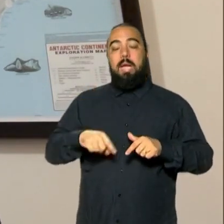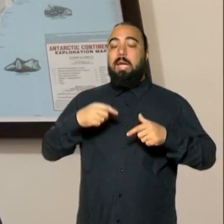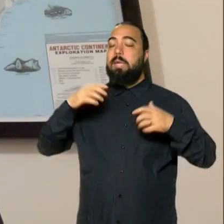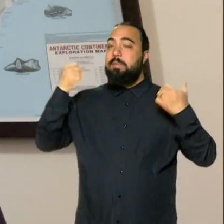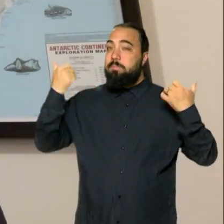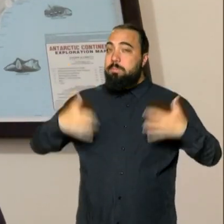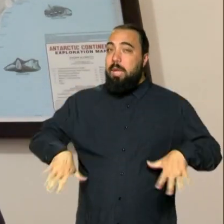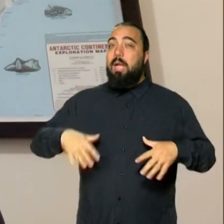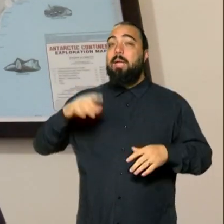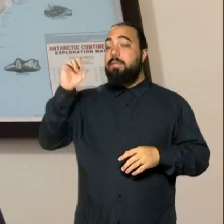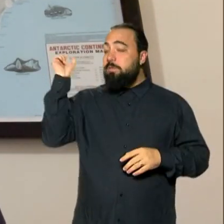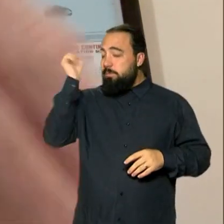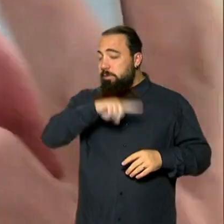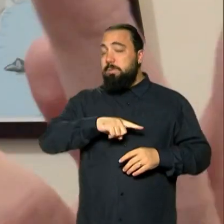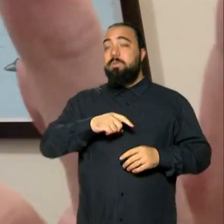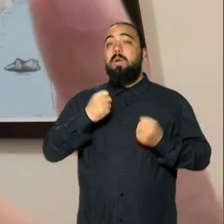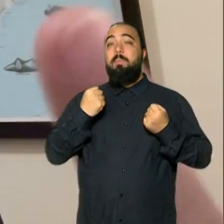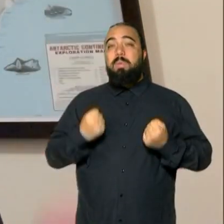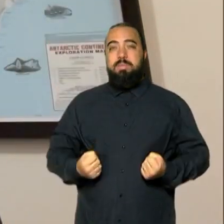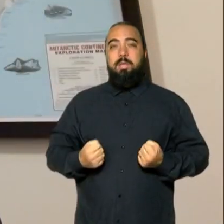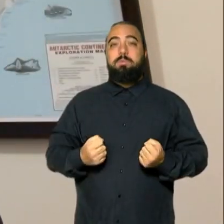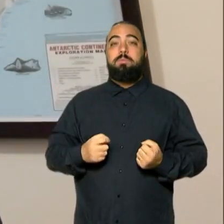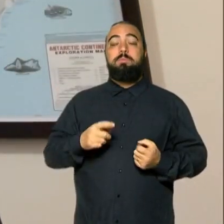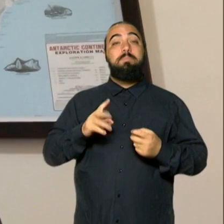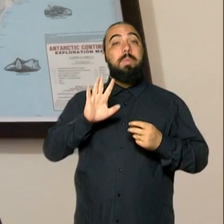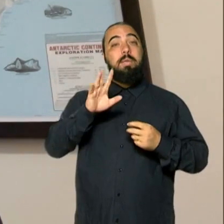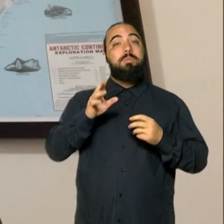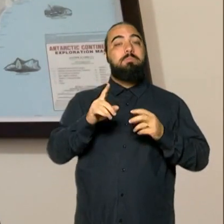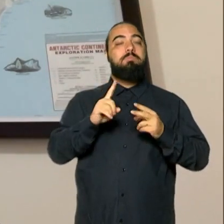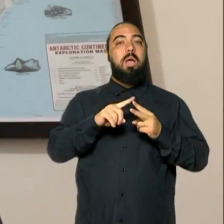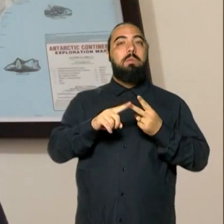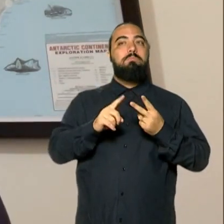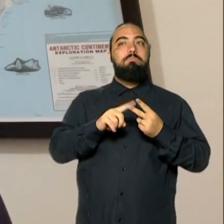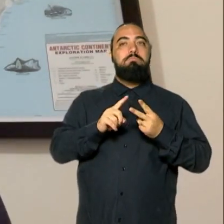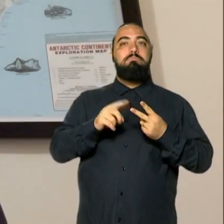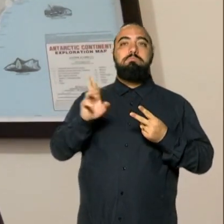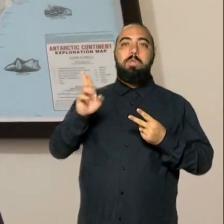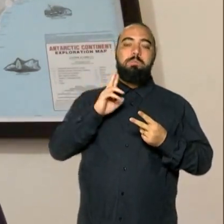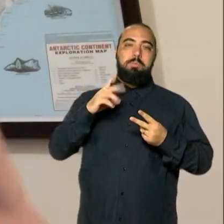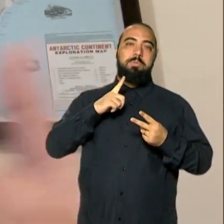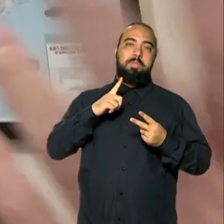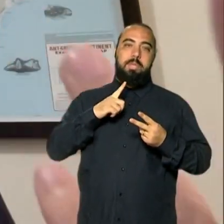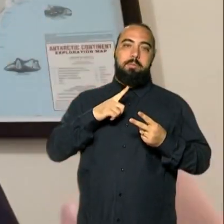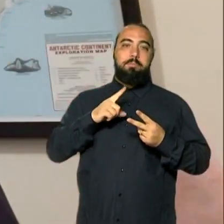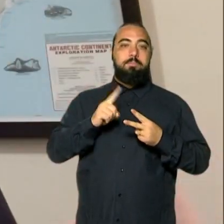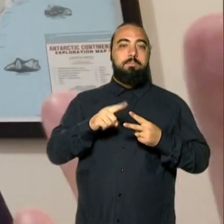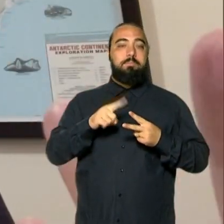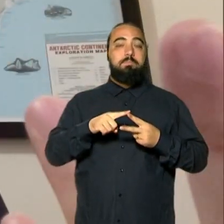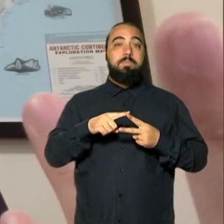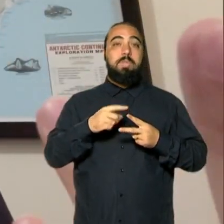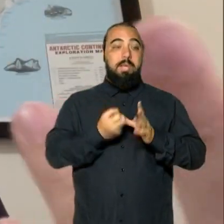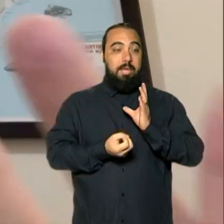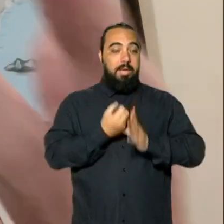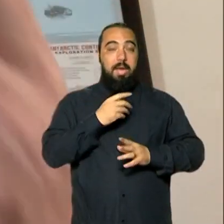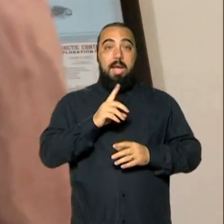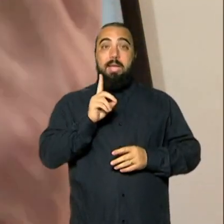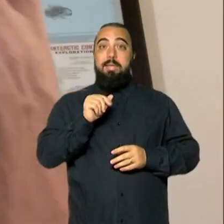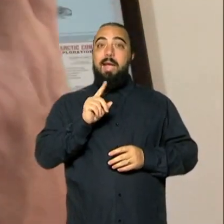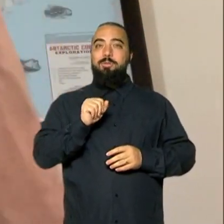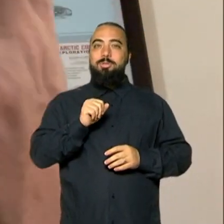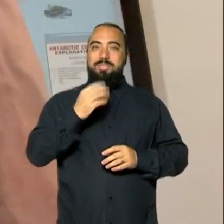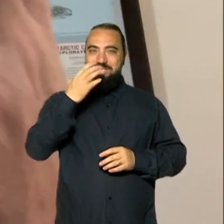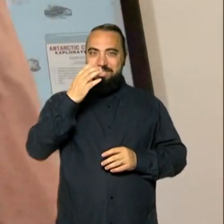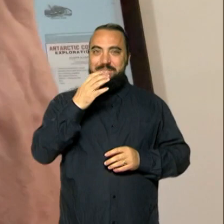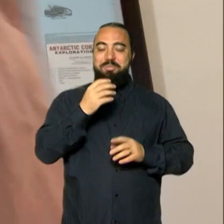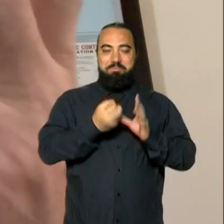recompensador, né? Por duas razões principais que é muito recompensador. Por gerar dados científicos em si, a própria ciência